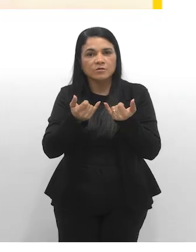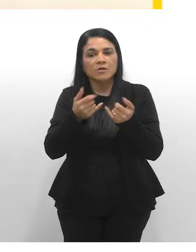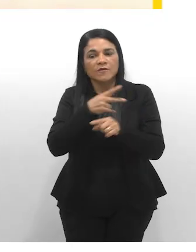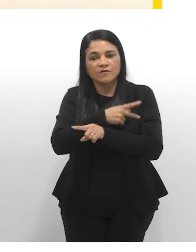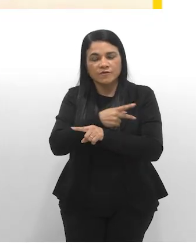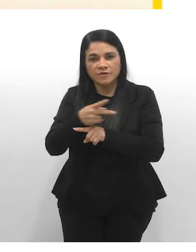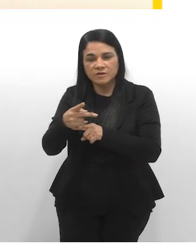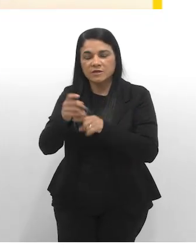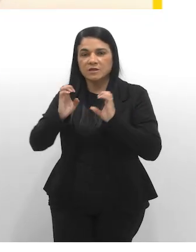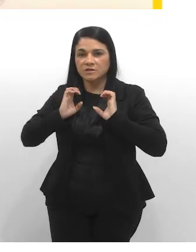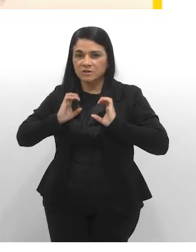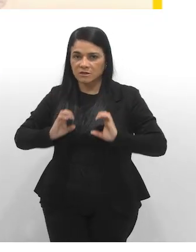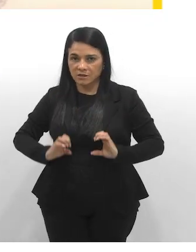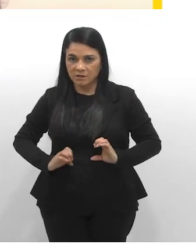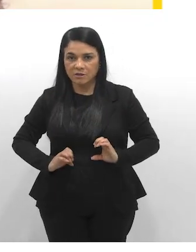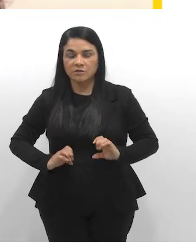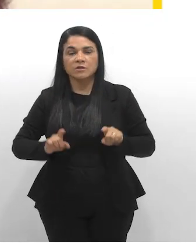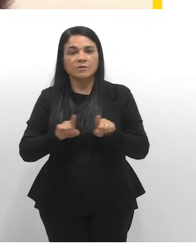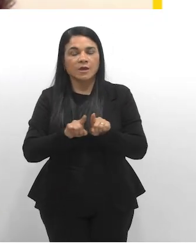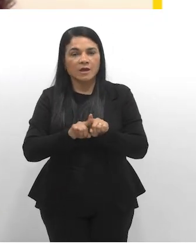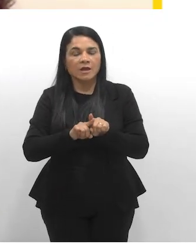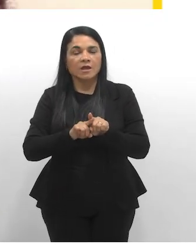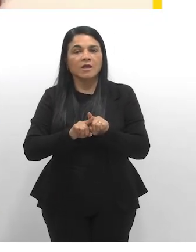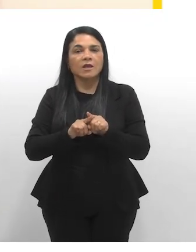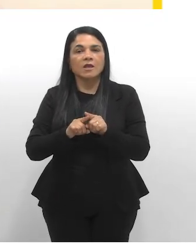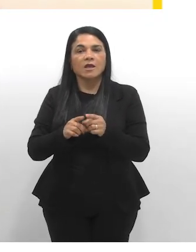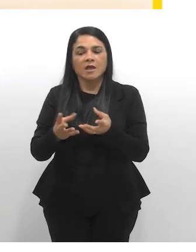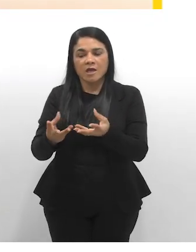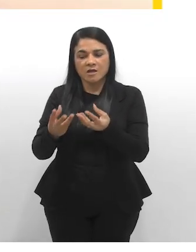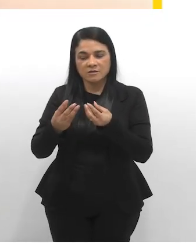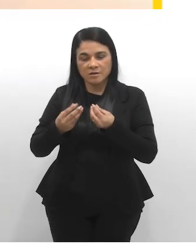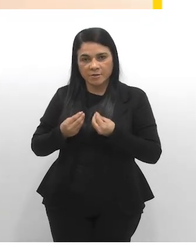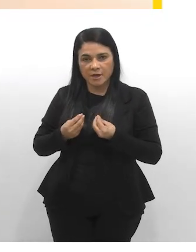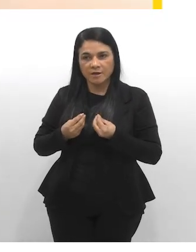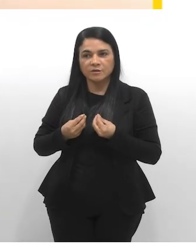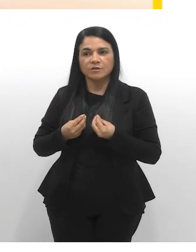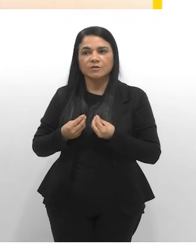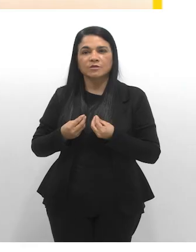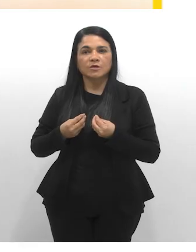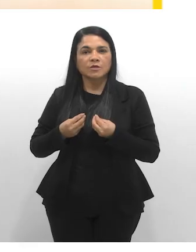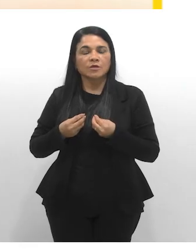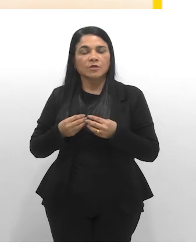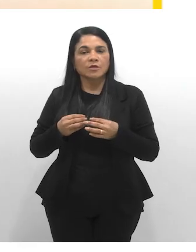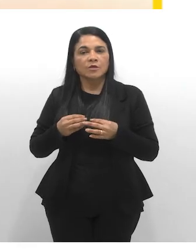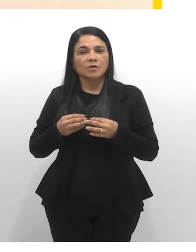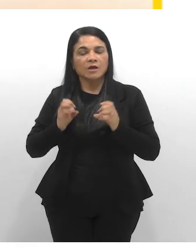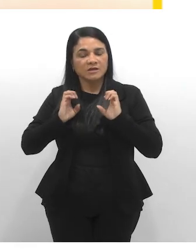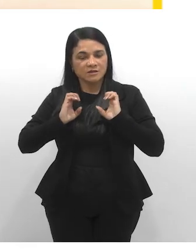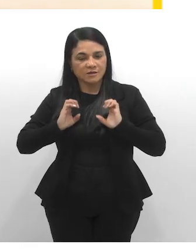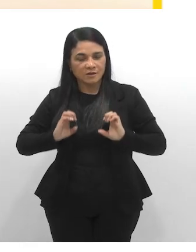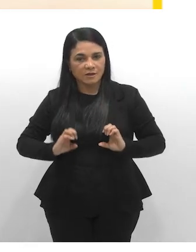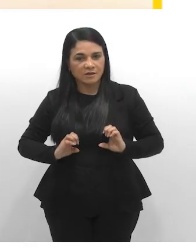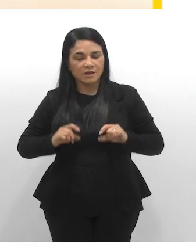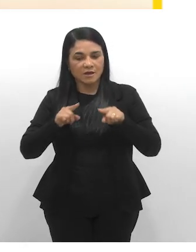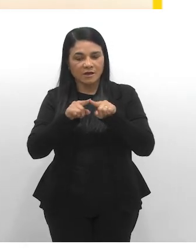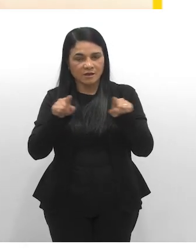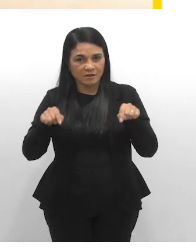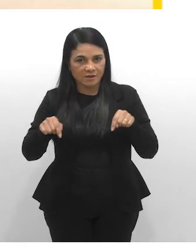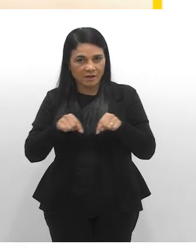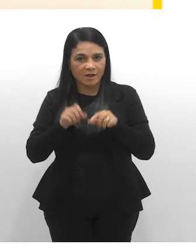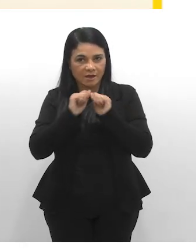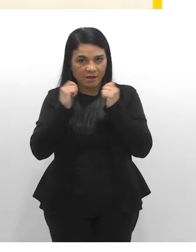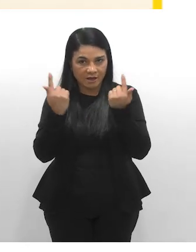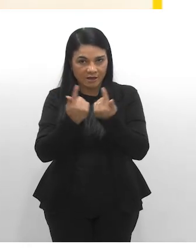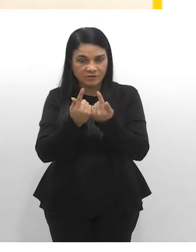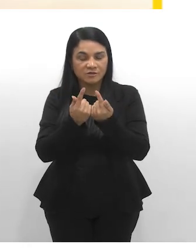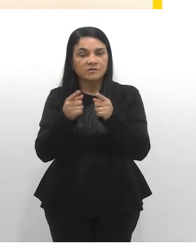essas informações, fazemos visitas cidadãs também, tanto recebendo, né, toda a nossa